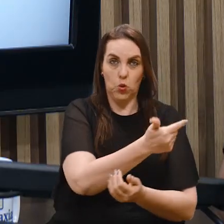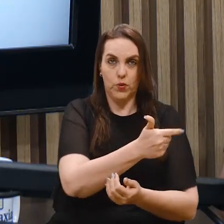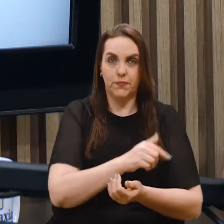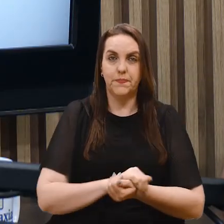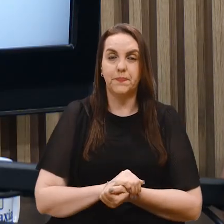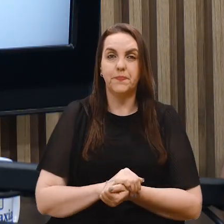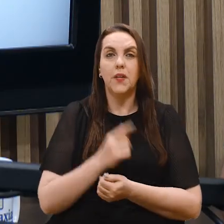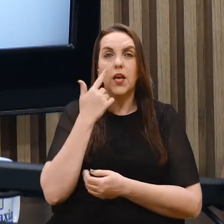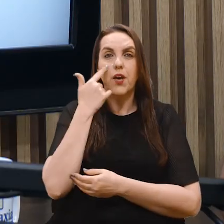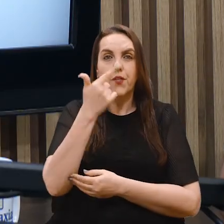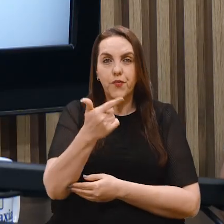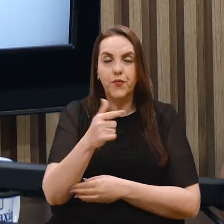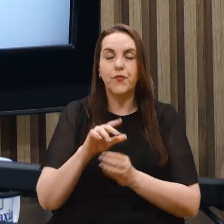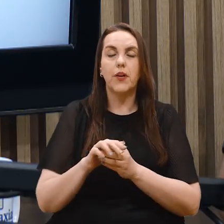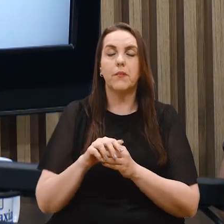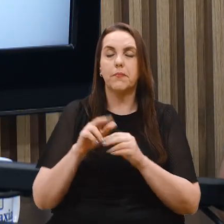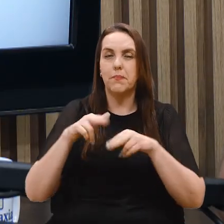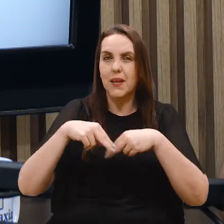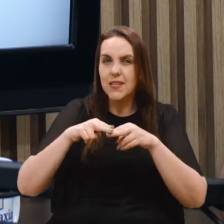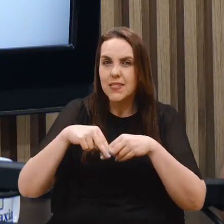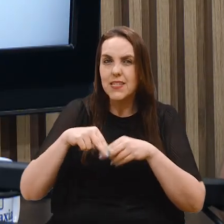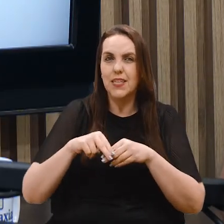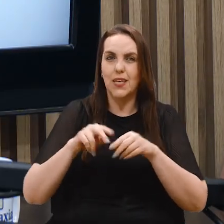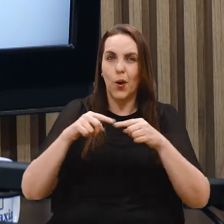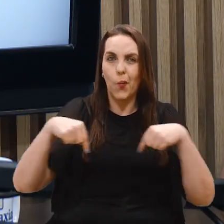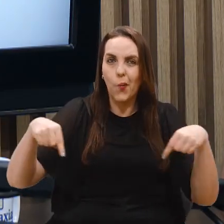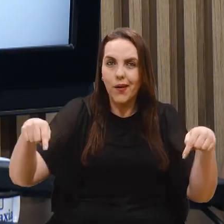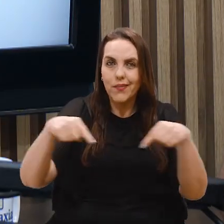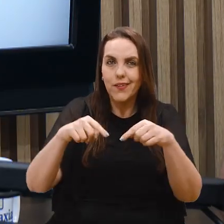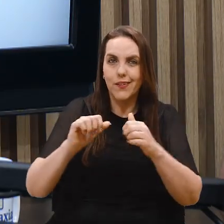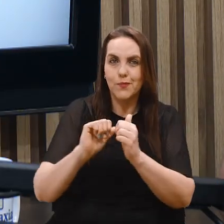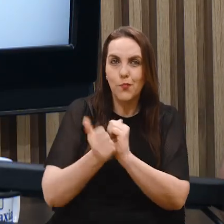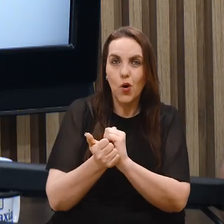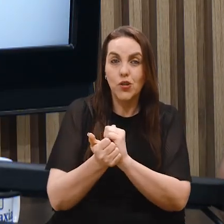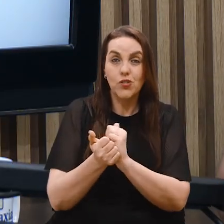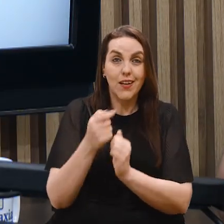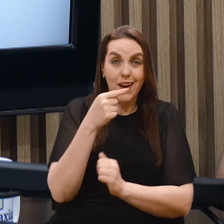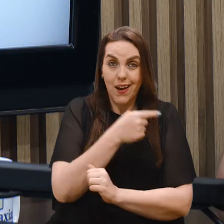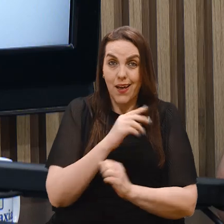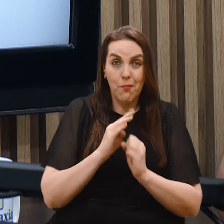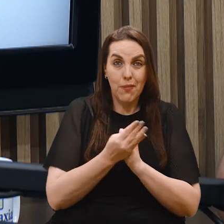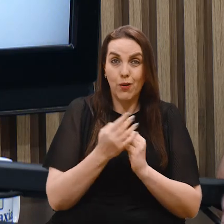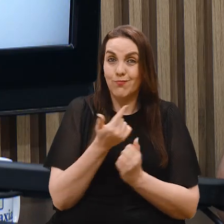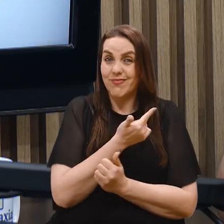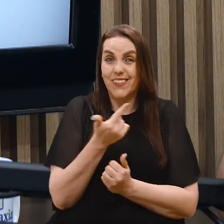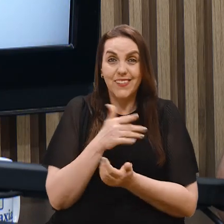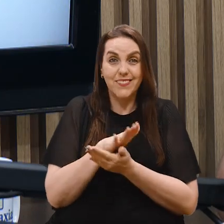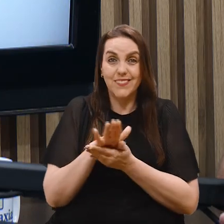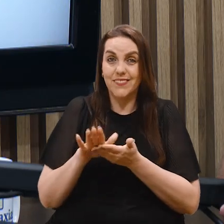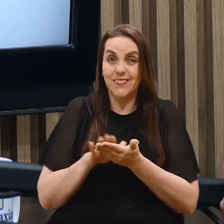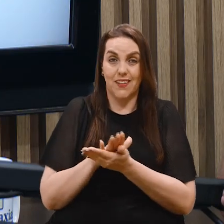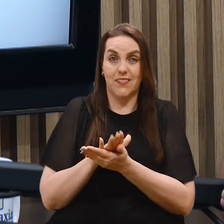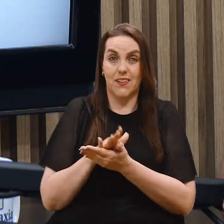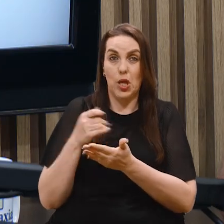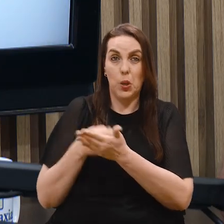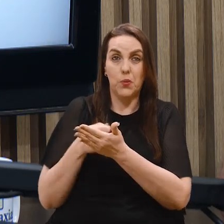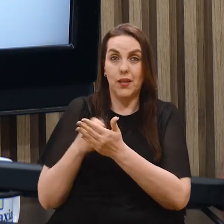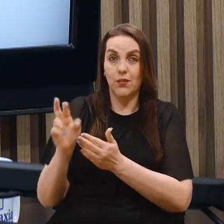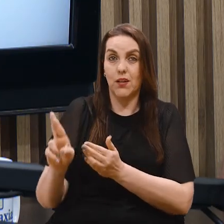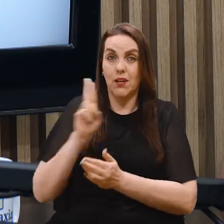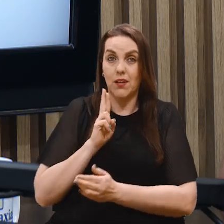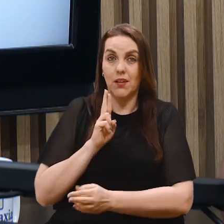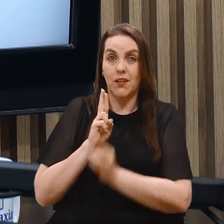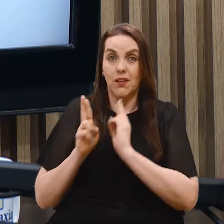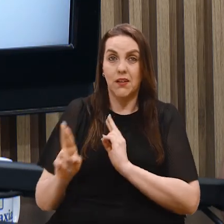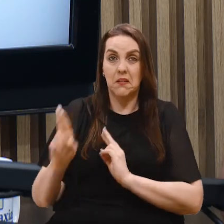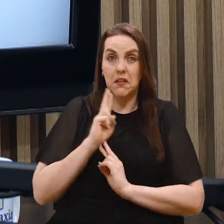ver uma quadrinha, eu quero ver uma pracinha, e aí não tem. E eu tento buscar essas respostas, e ninguém dá as respostas. Por que não